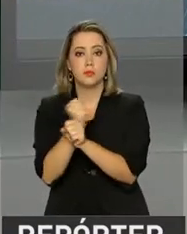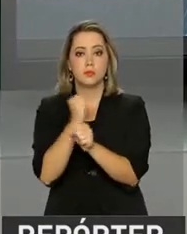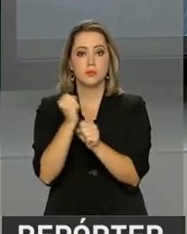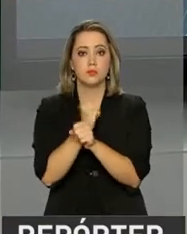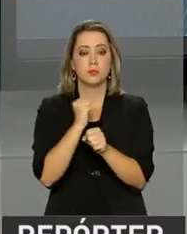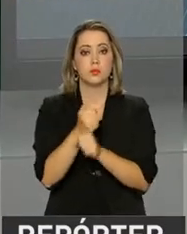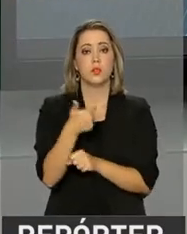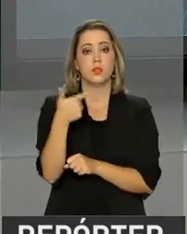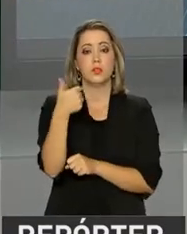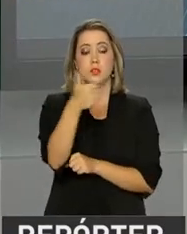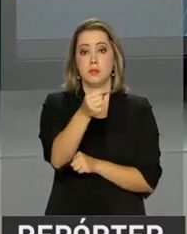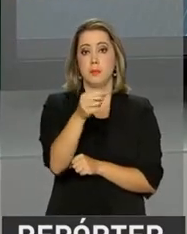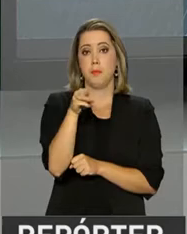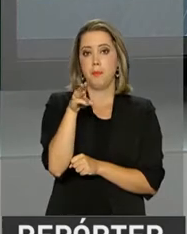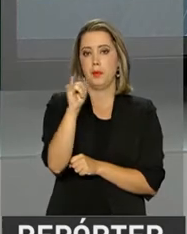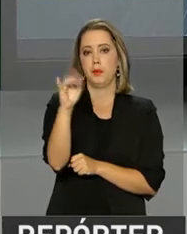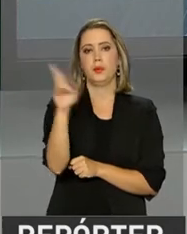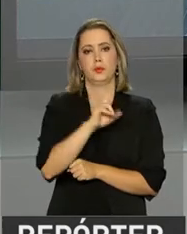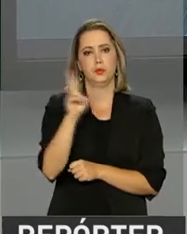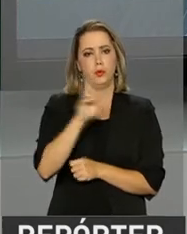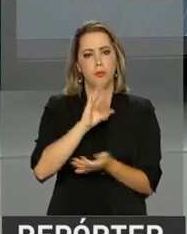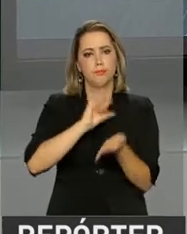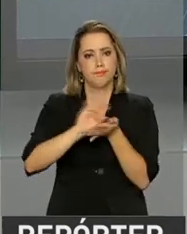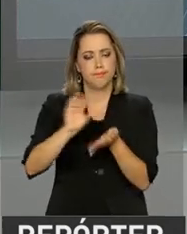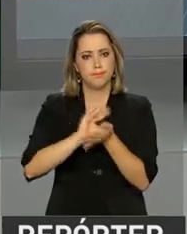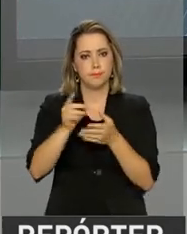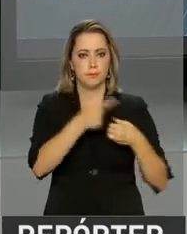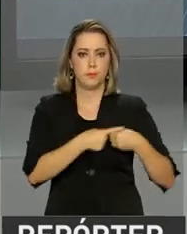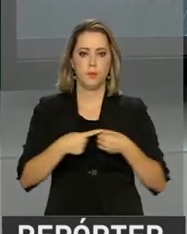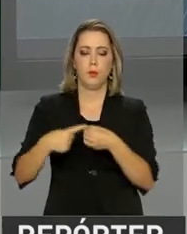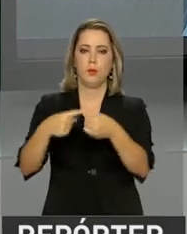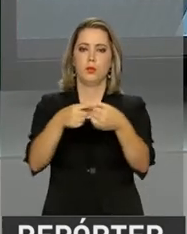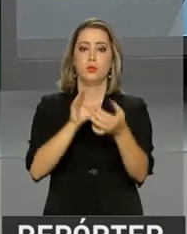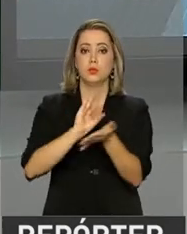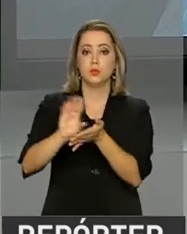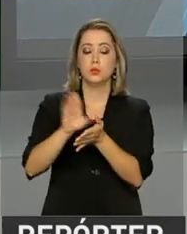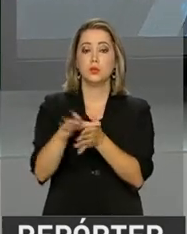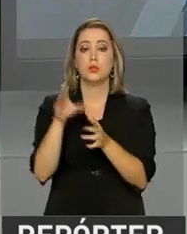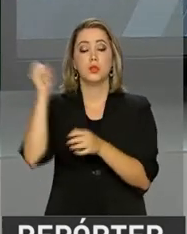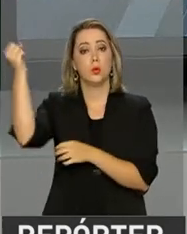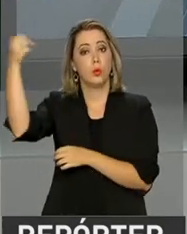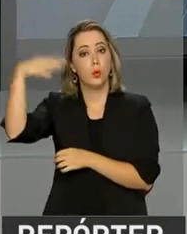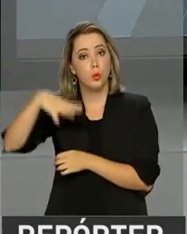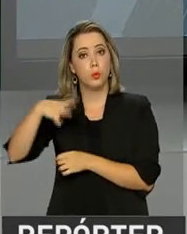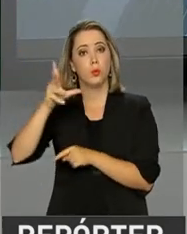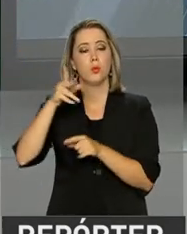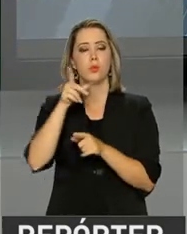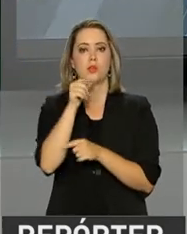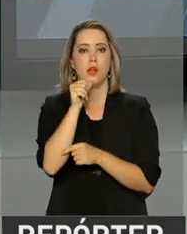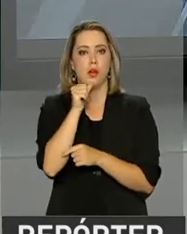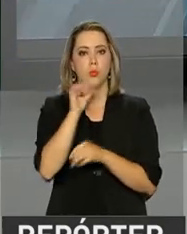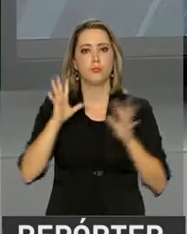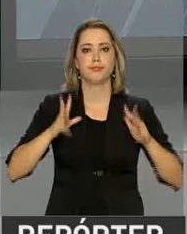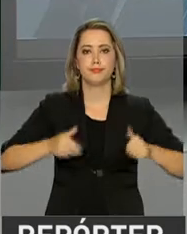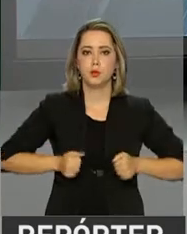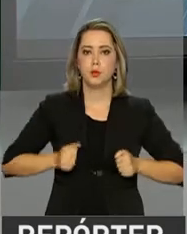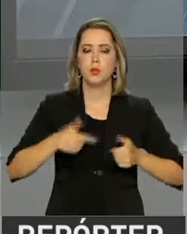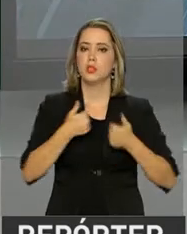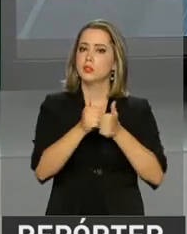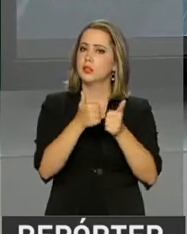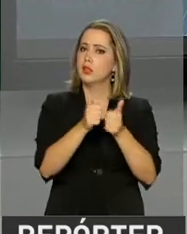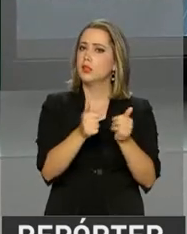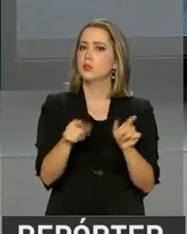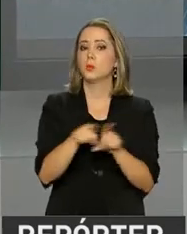cerca de 10 bilhões de reais serão repassados para os municípios investirem em iluminação pública água e esgoto e